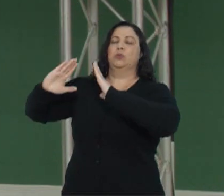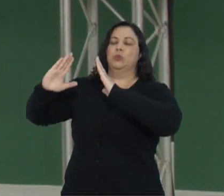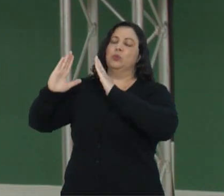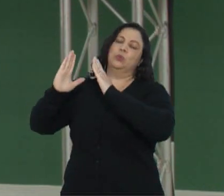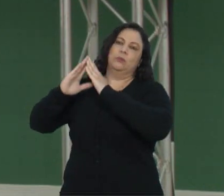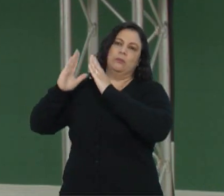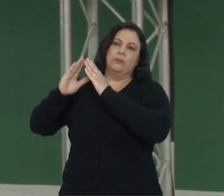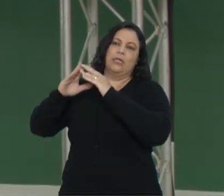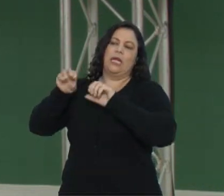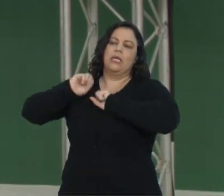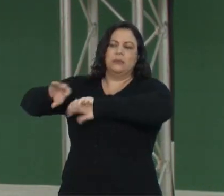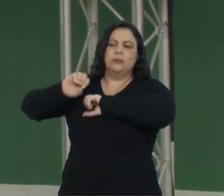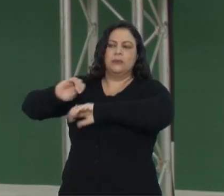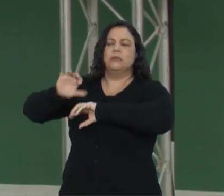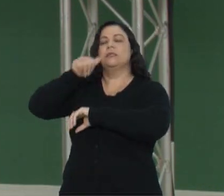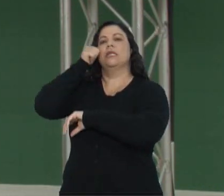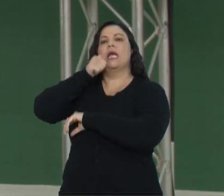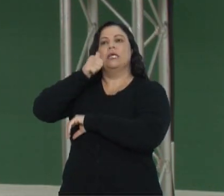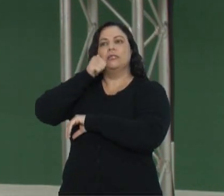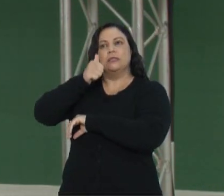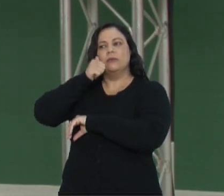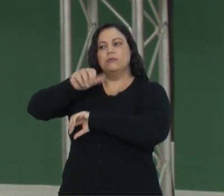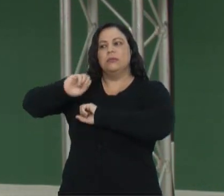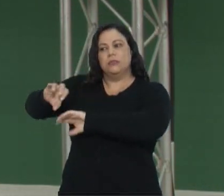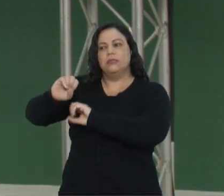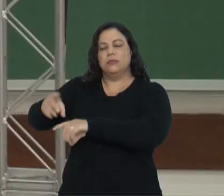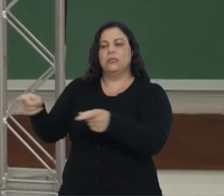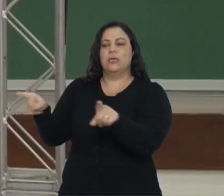ele conheceu, né, uma das